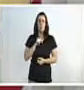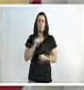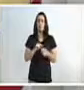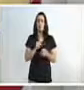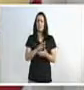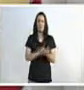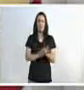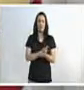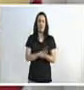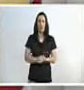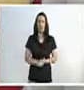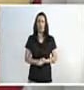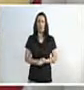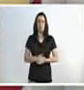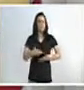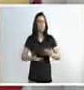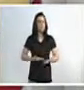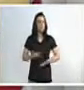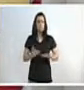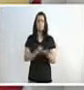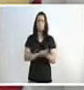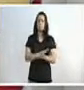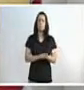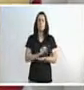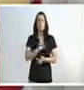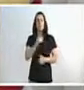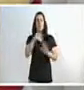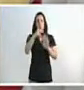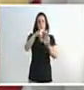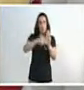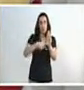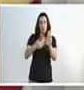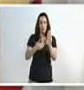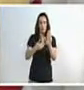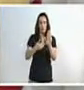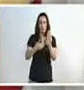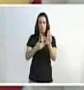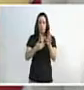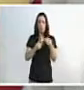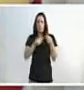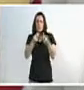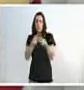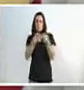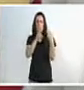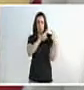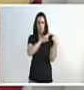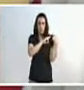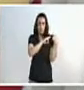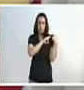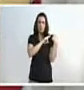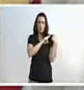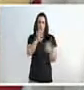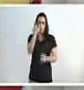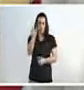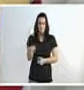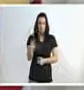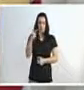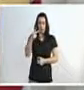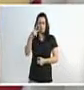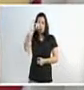fato, prestar um serviço público. Agora, se vier um projeto atribuindo tarefas, responsabilidades